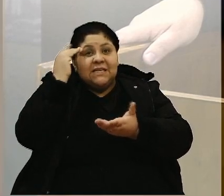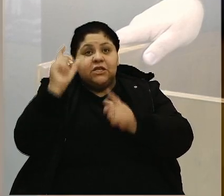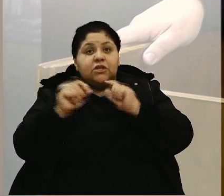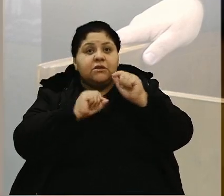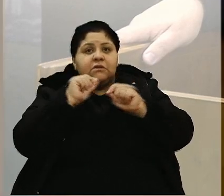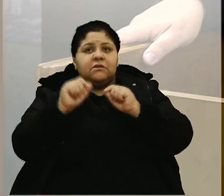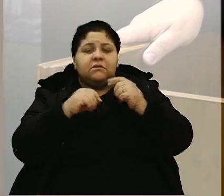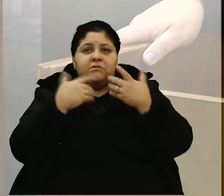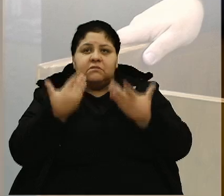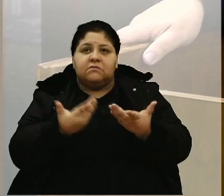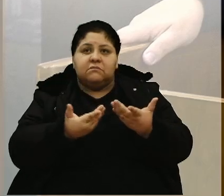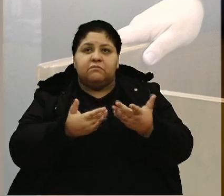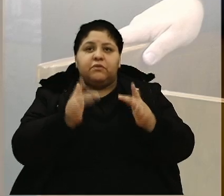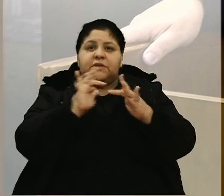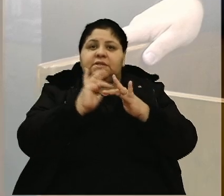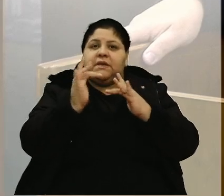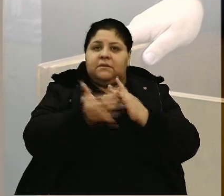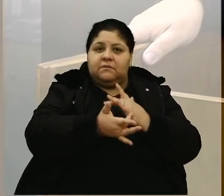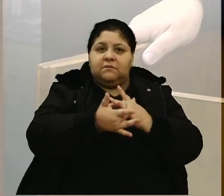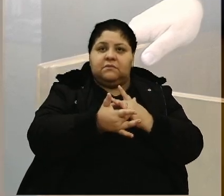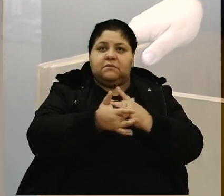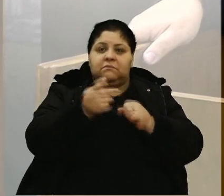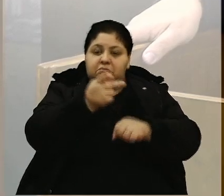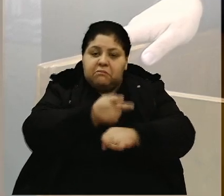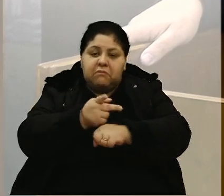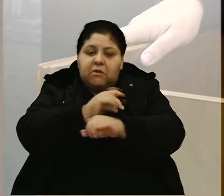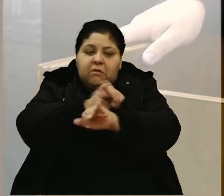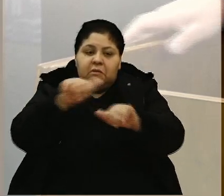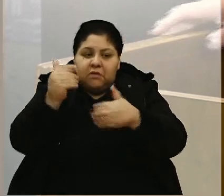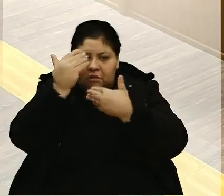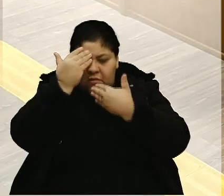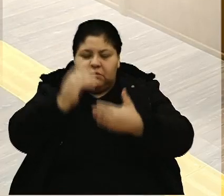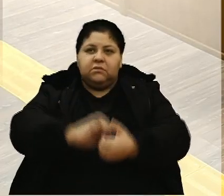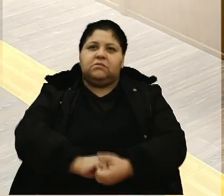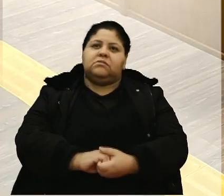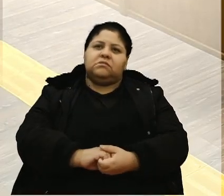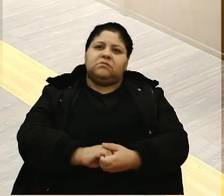jogado nas redes sociais e busquem informação. Obrigado. Declaração de líder do